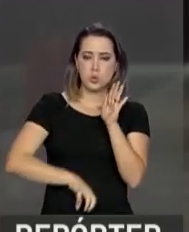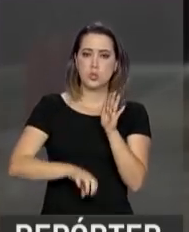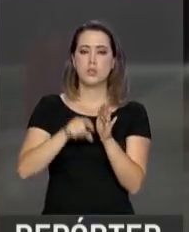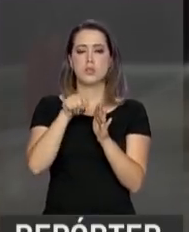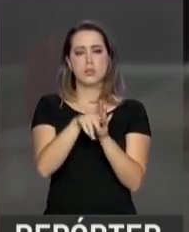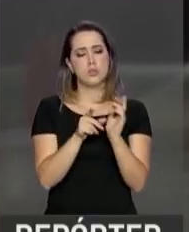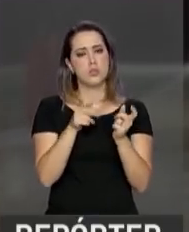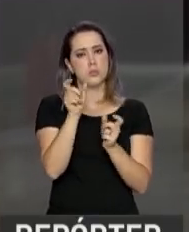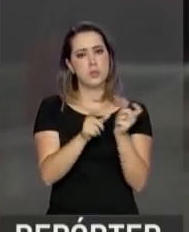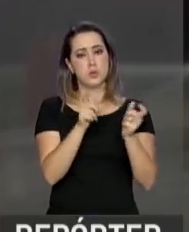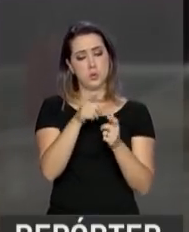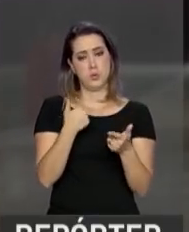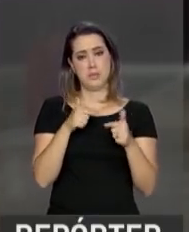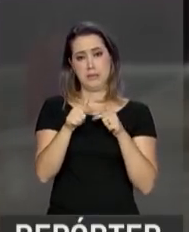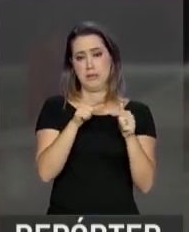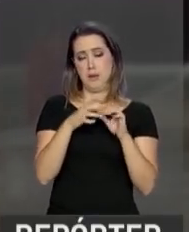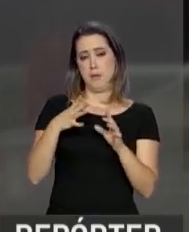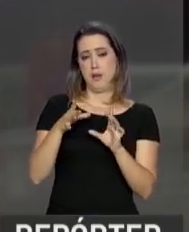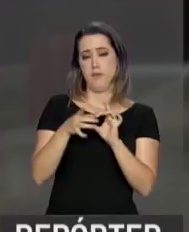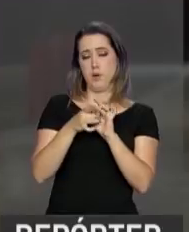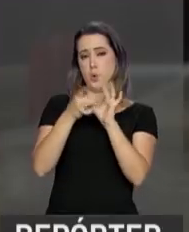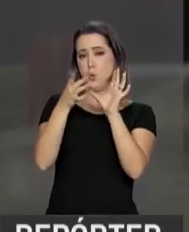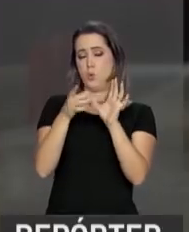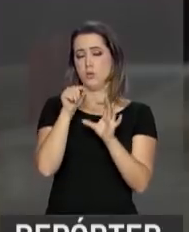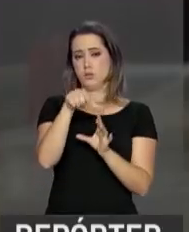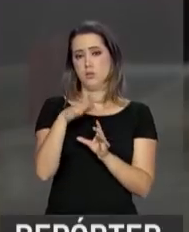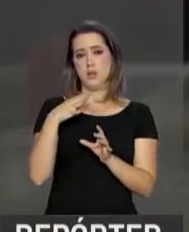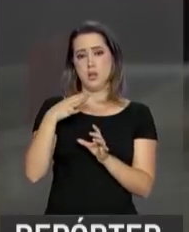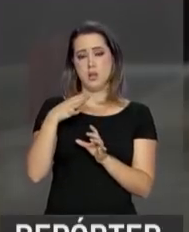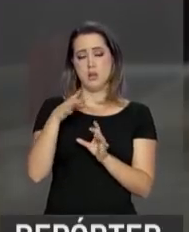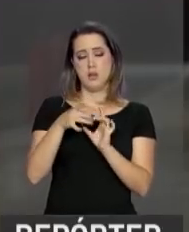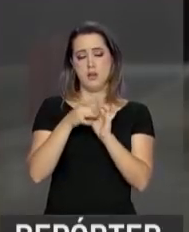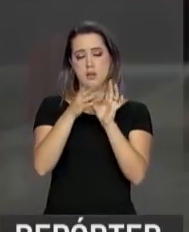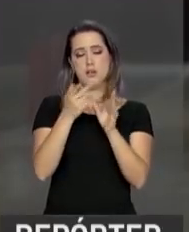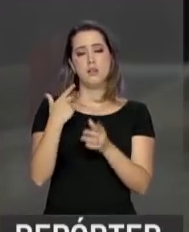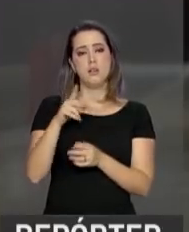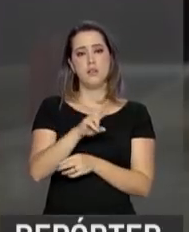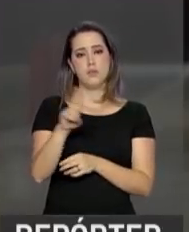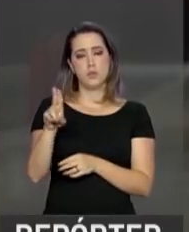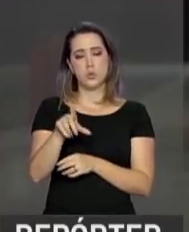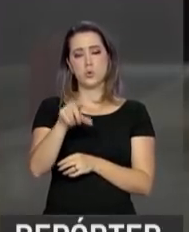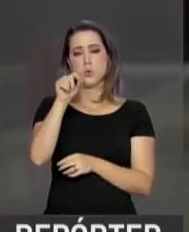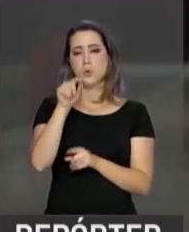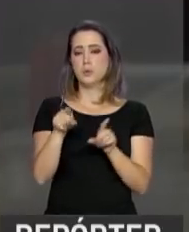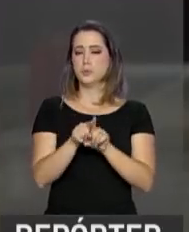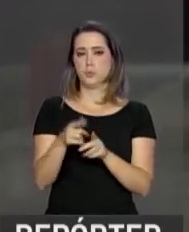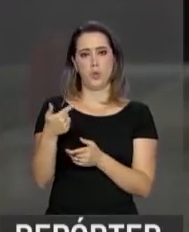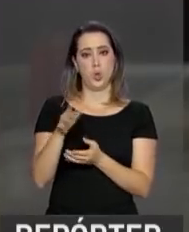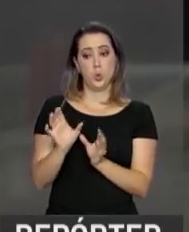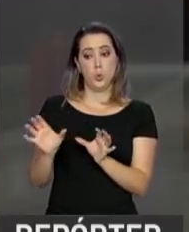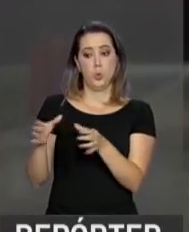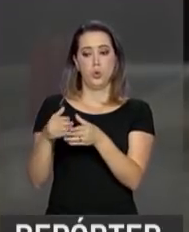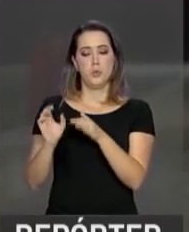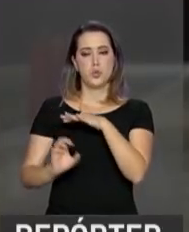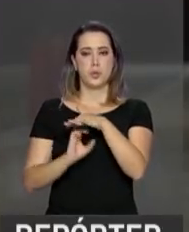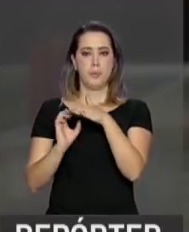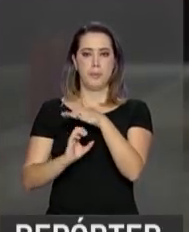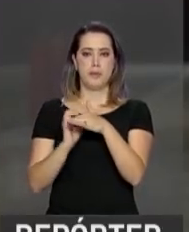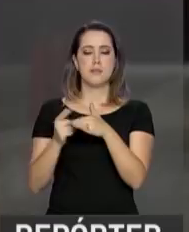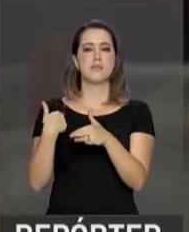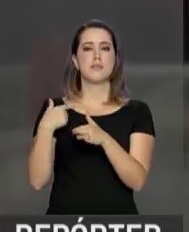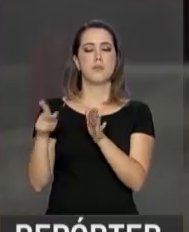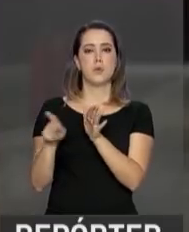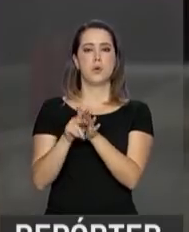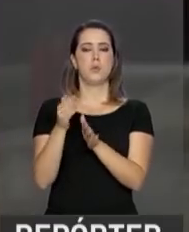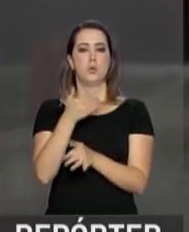de ocupantes de cargo em comissão. Os dados não incluem os empregados de empresas estatais, como a Caixa